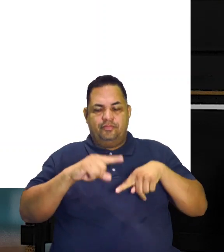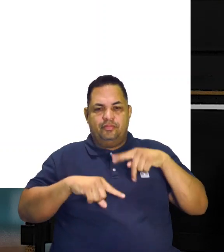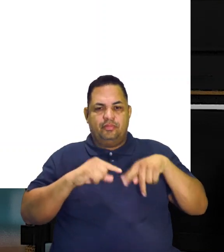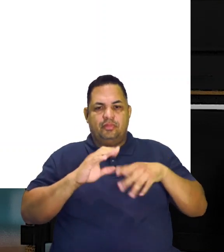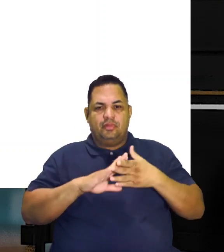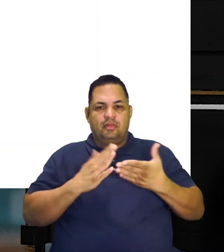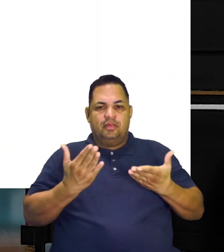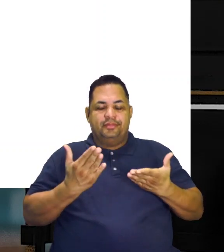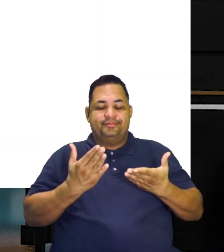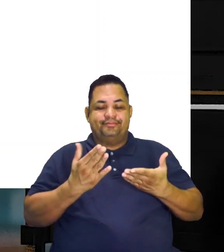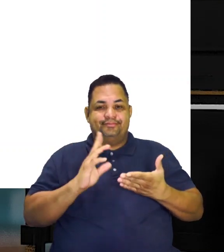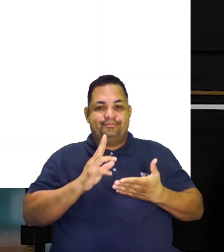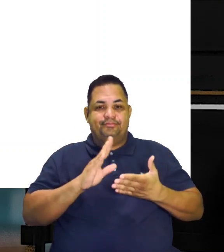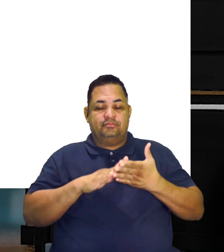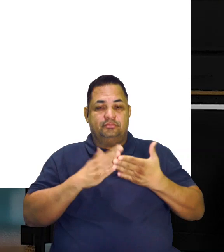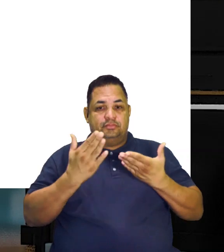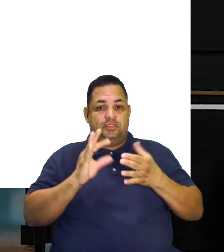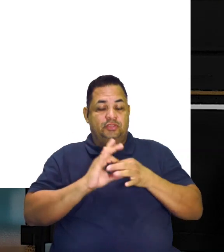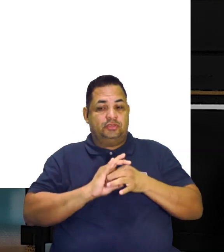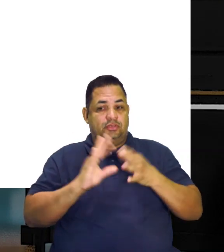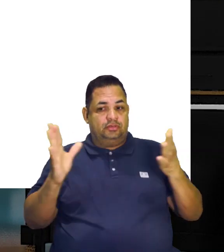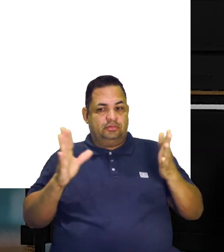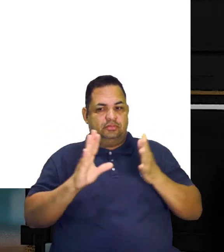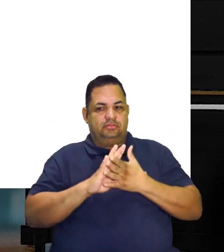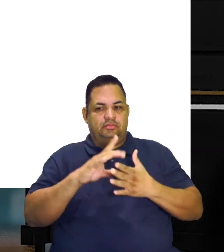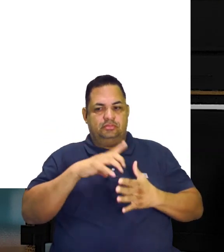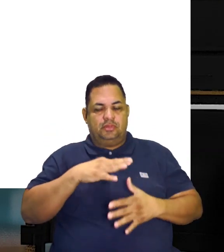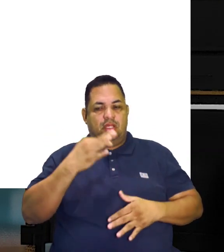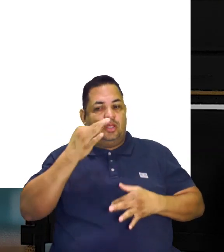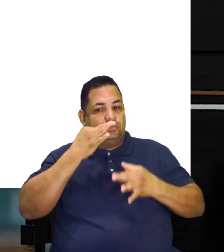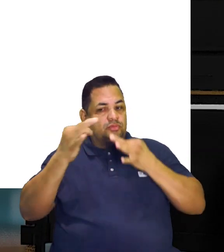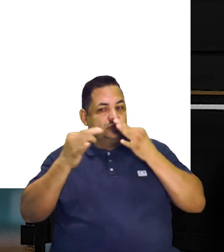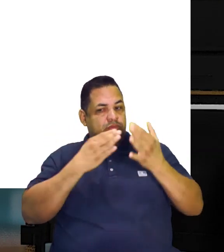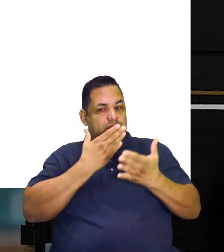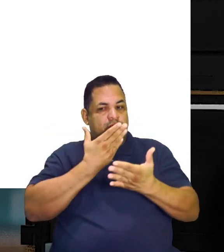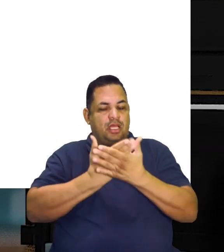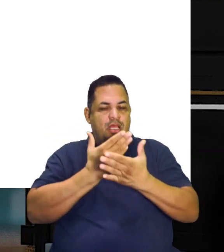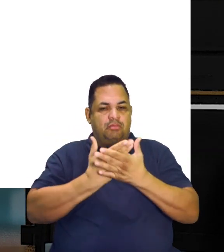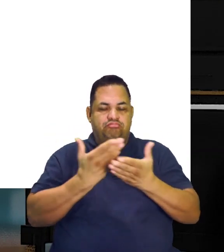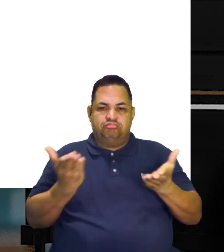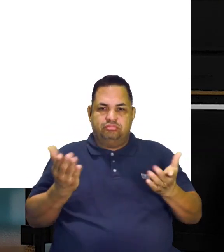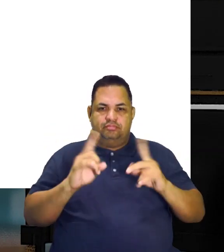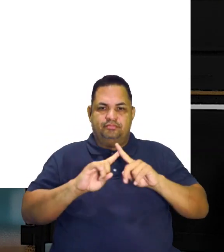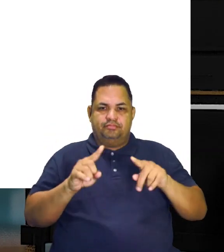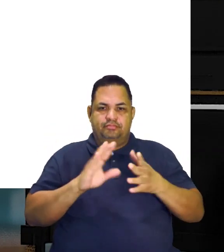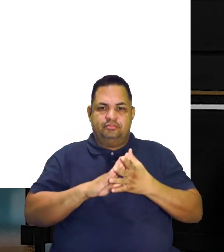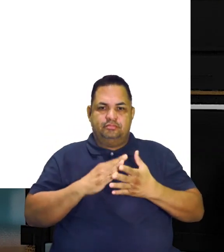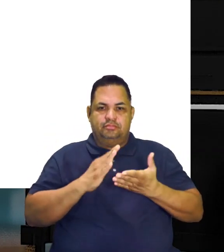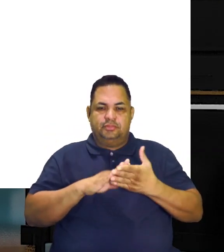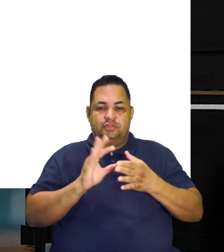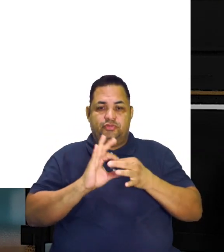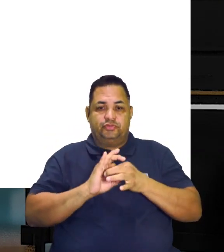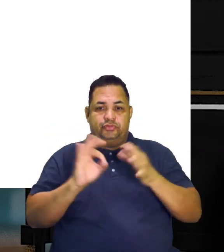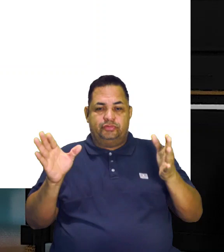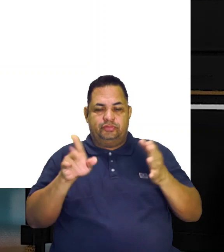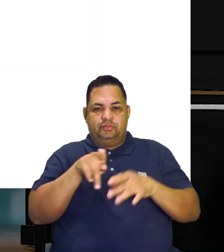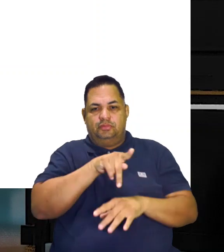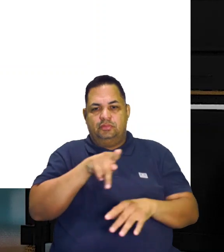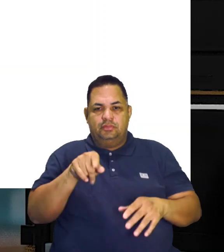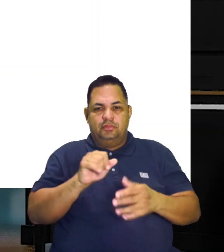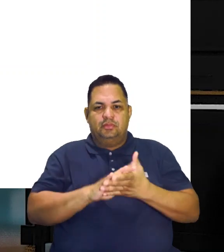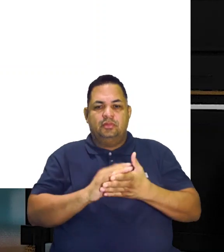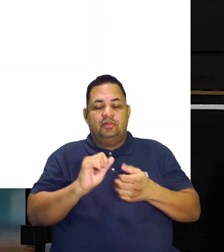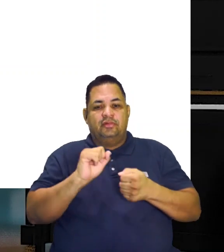eu sempre deixo aberto, trago algumas sugestões entre uma aula e outra, também deixo aberto para o professor